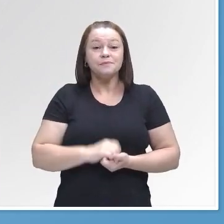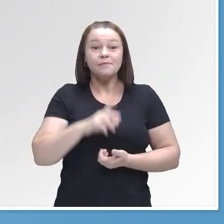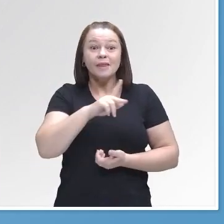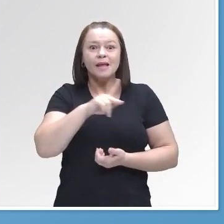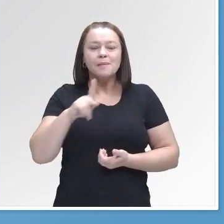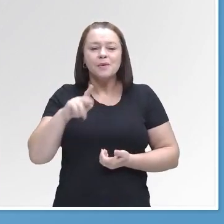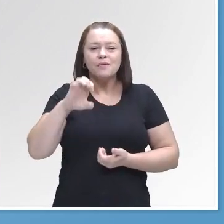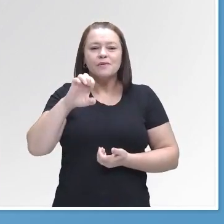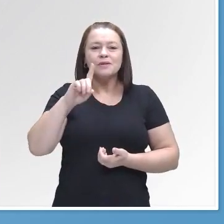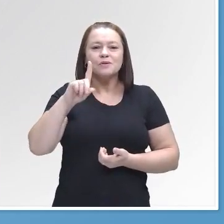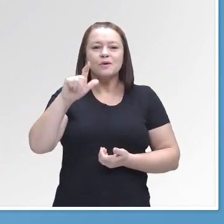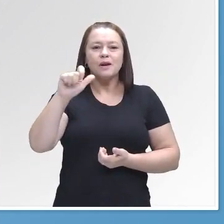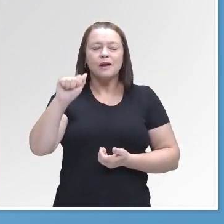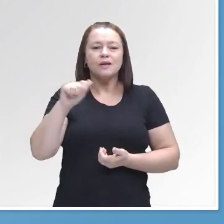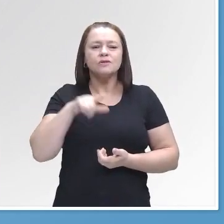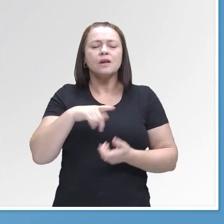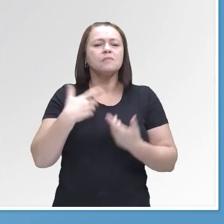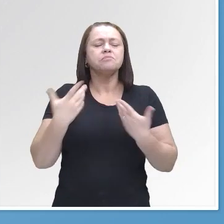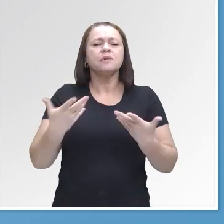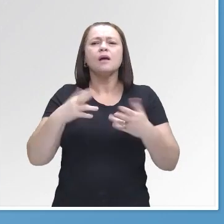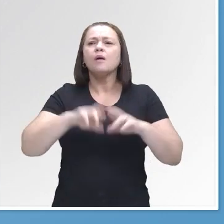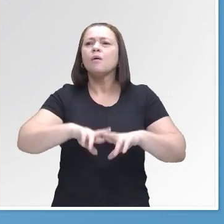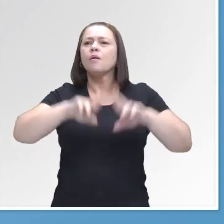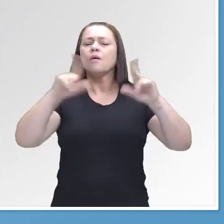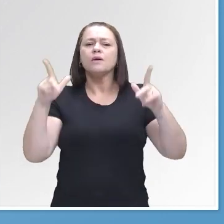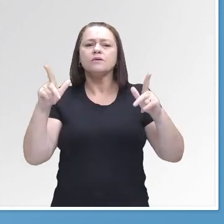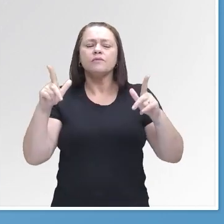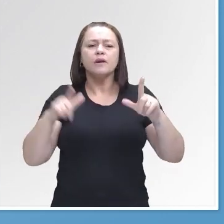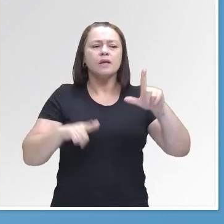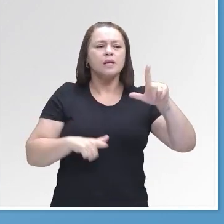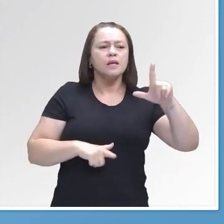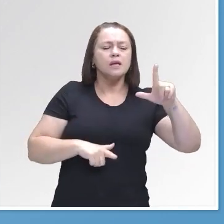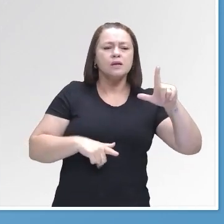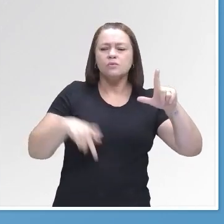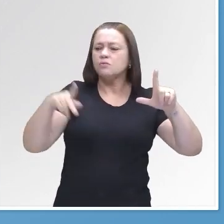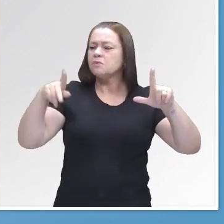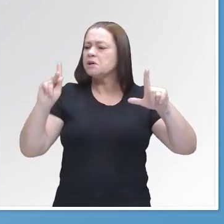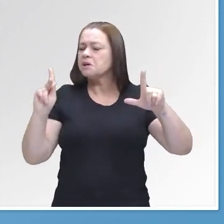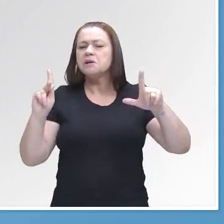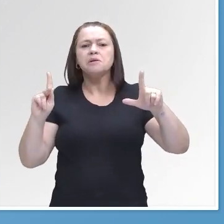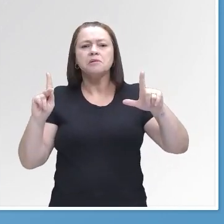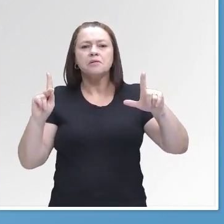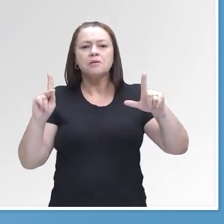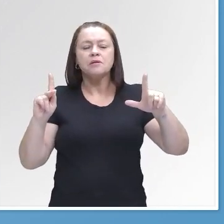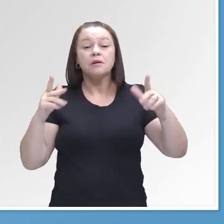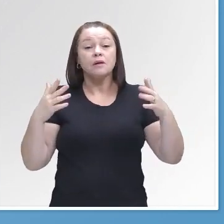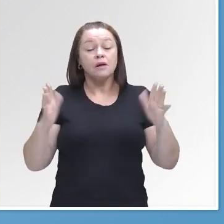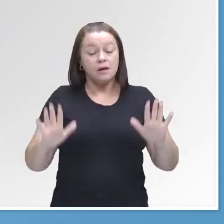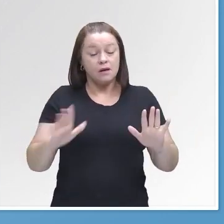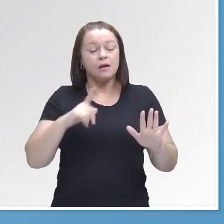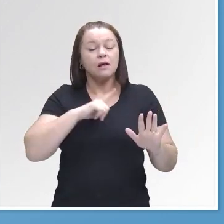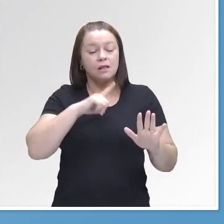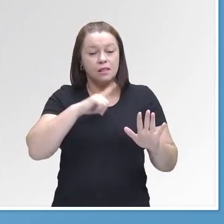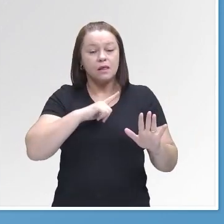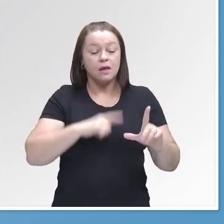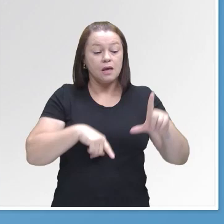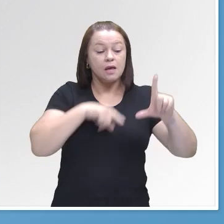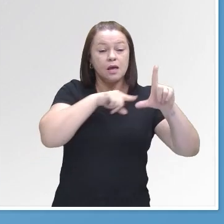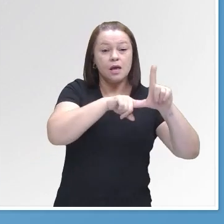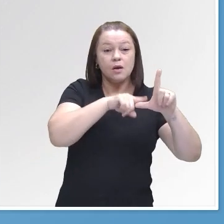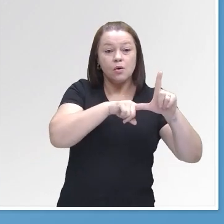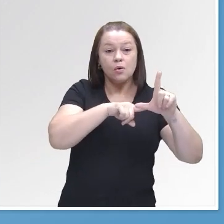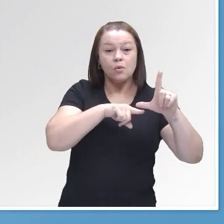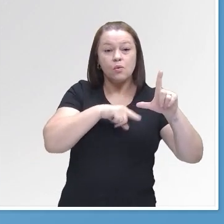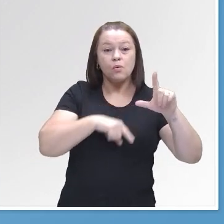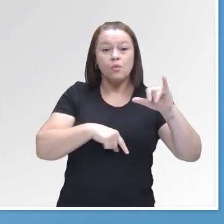Professora Edla, qual é a diferença entre litro e quilo? A diferença entre litro e